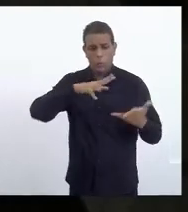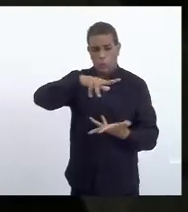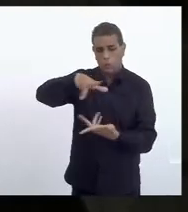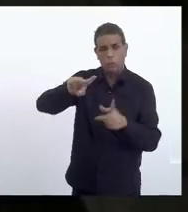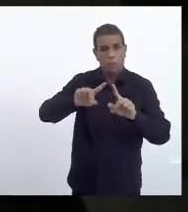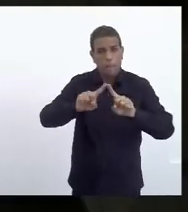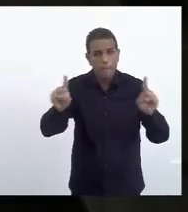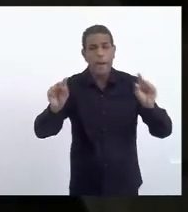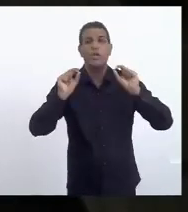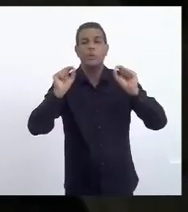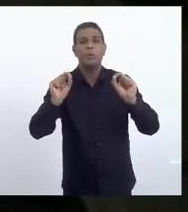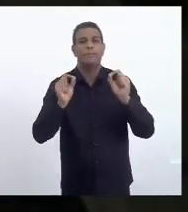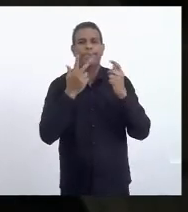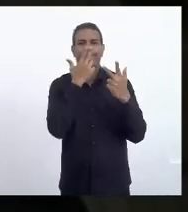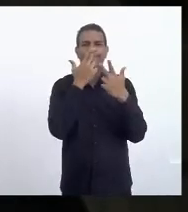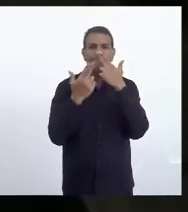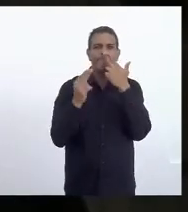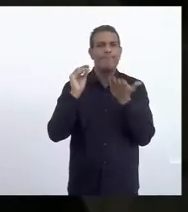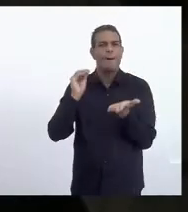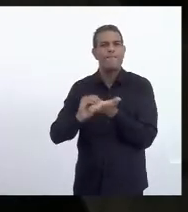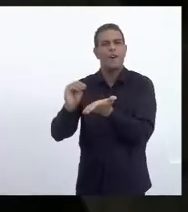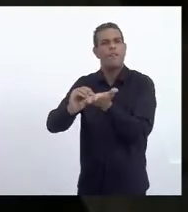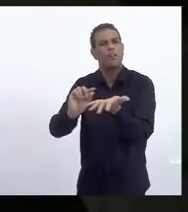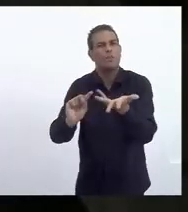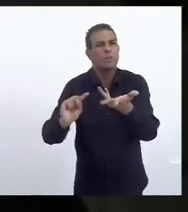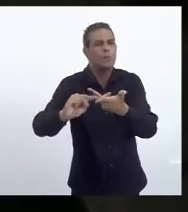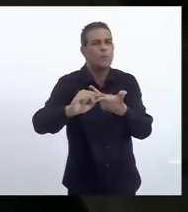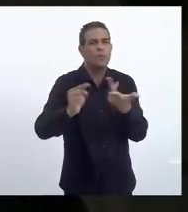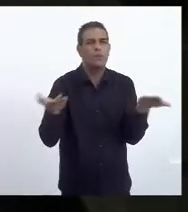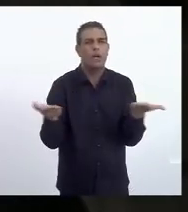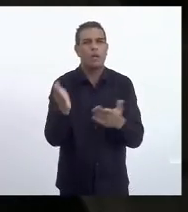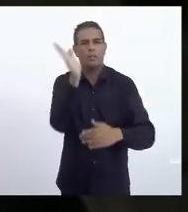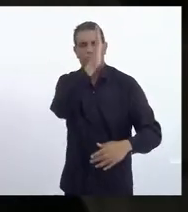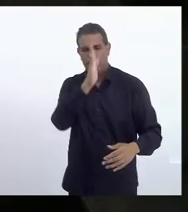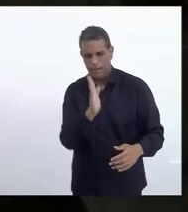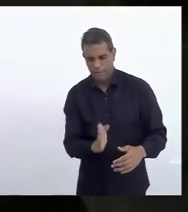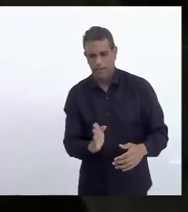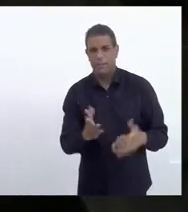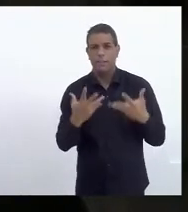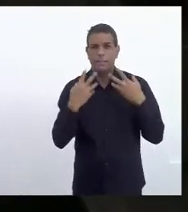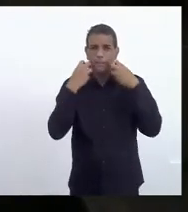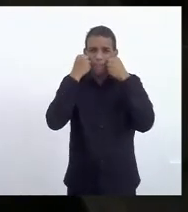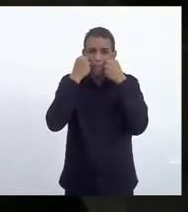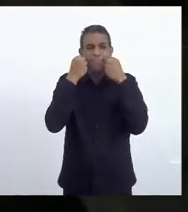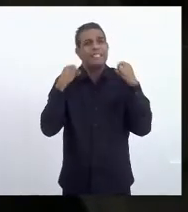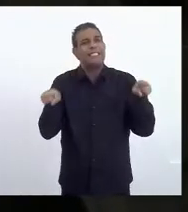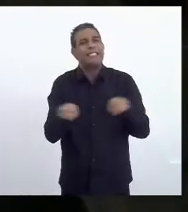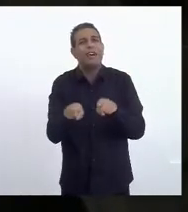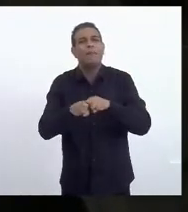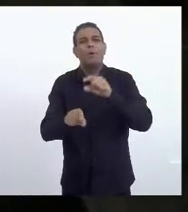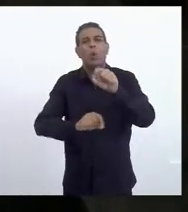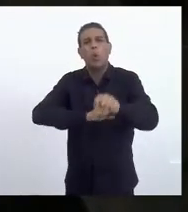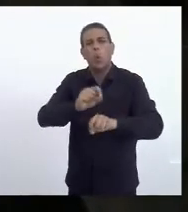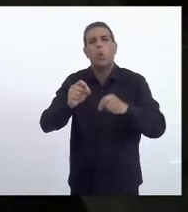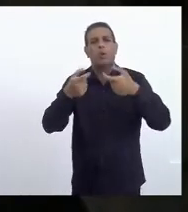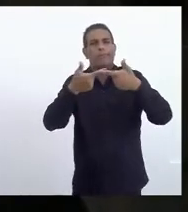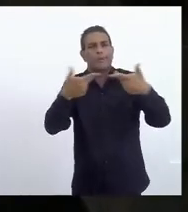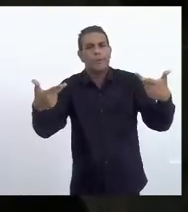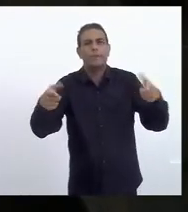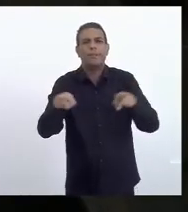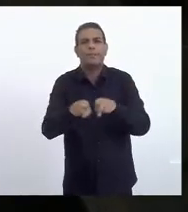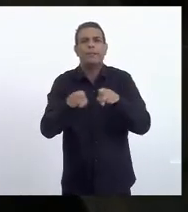entretanto entretanto o Brasil não foi só vergonha não tem sido sua vergonha